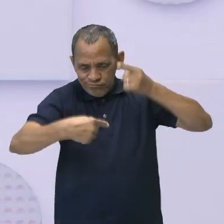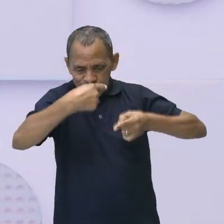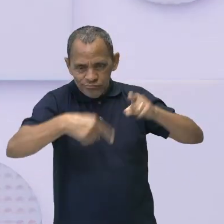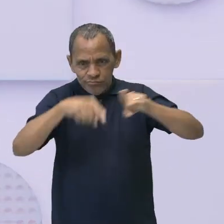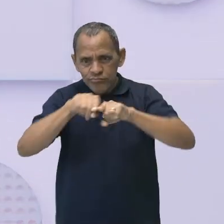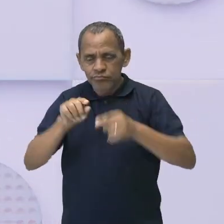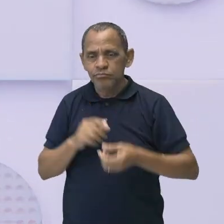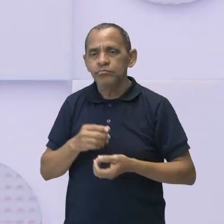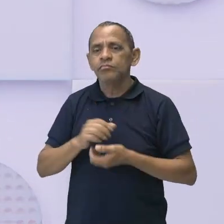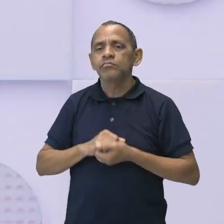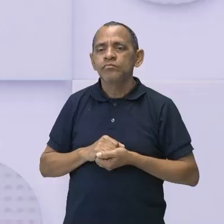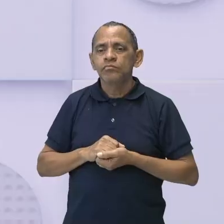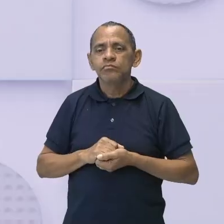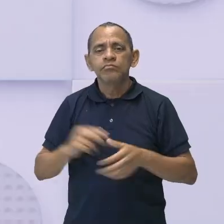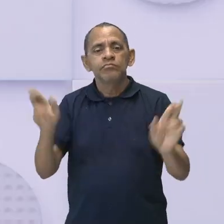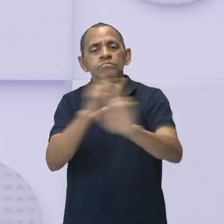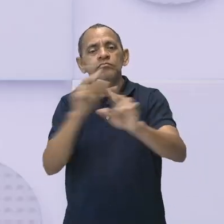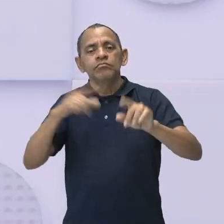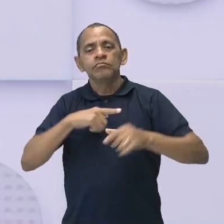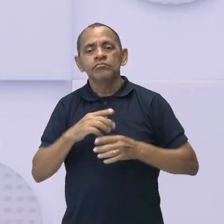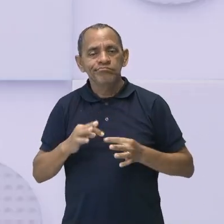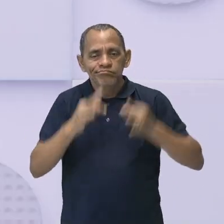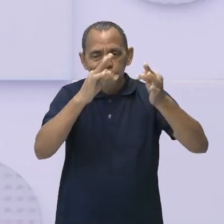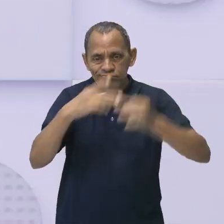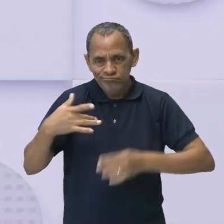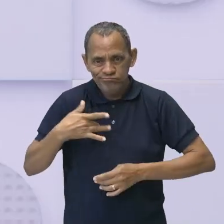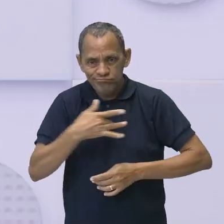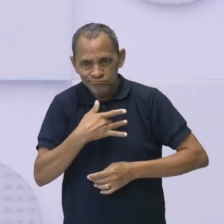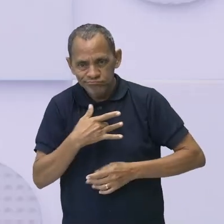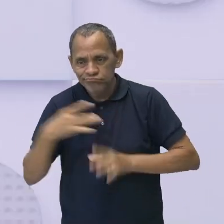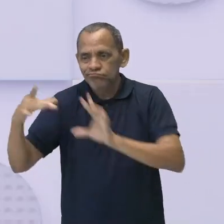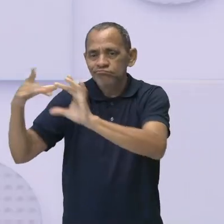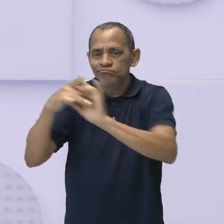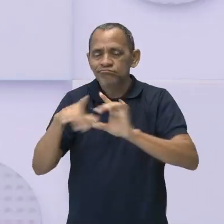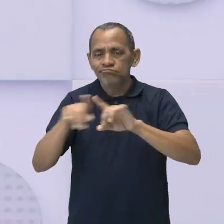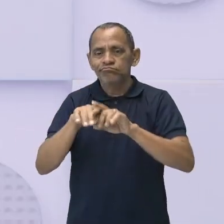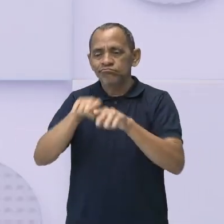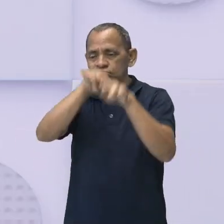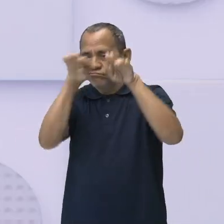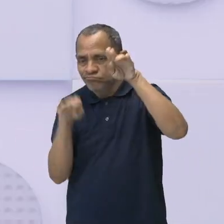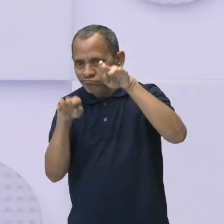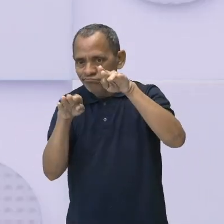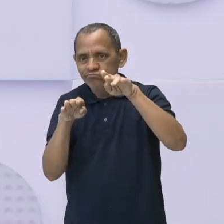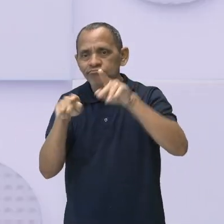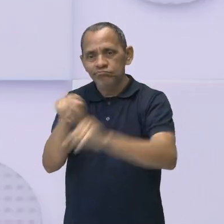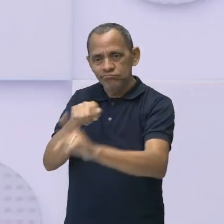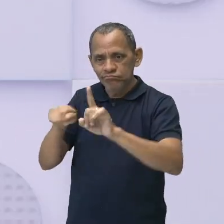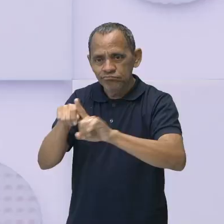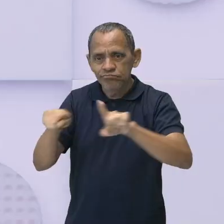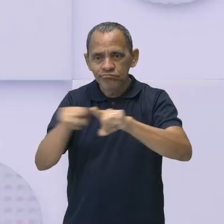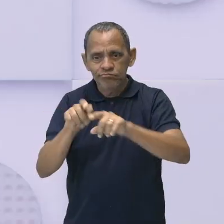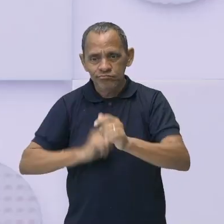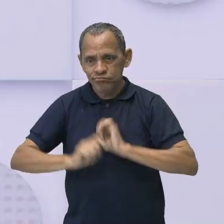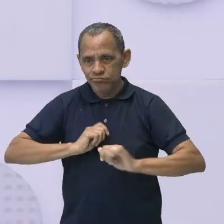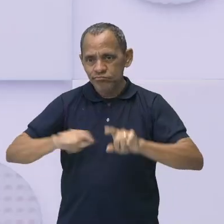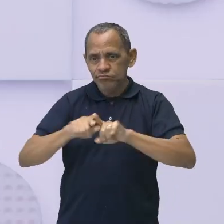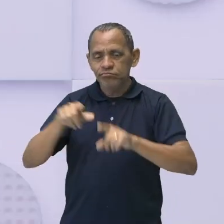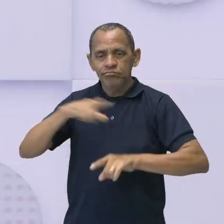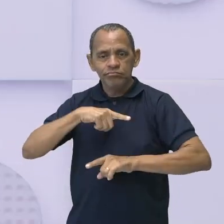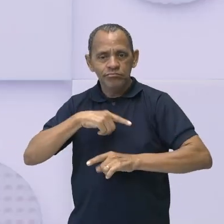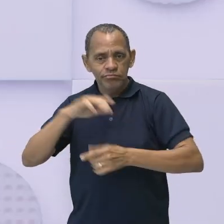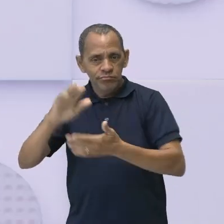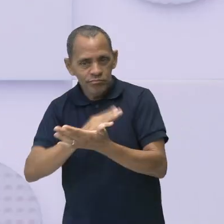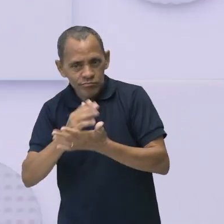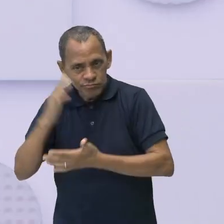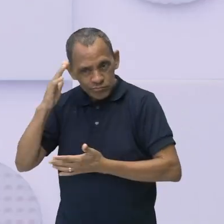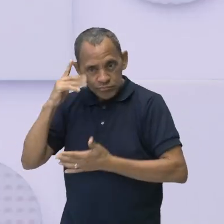sentido. Um outro ponto que é muito interessante é pensar o uso da inteligência artificial para diagnósticos